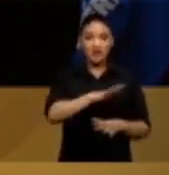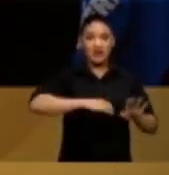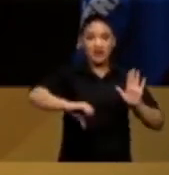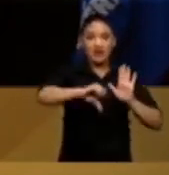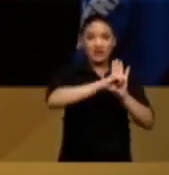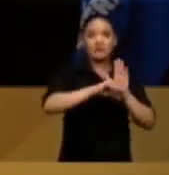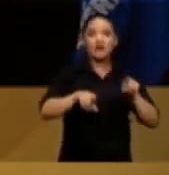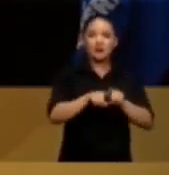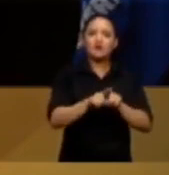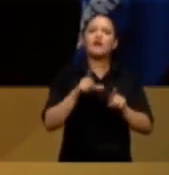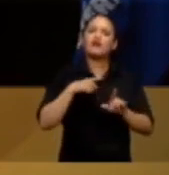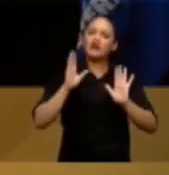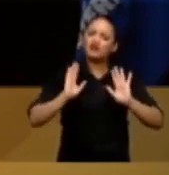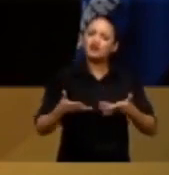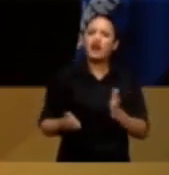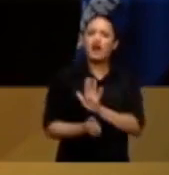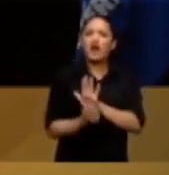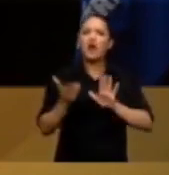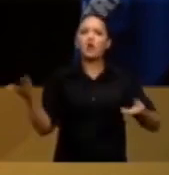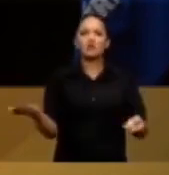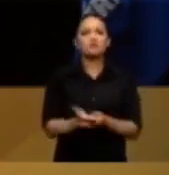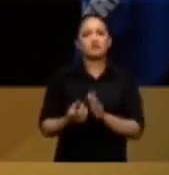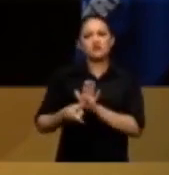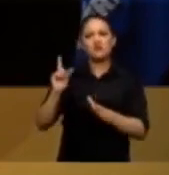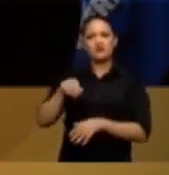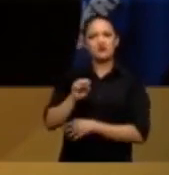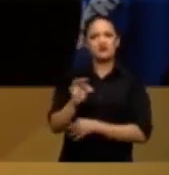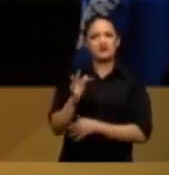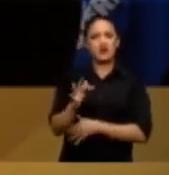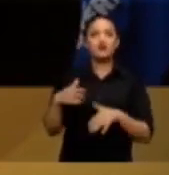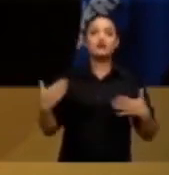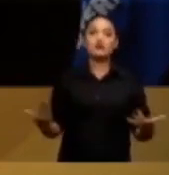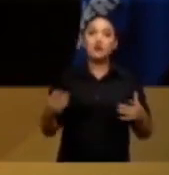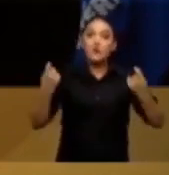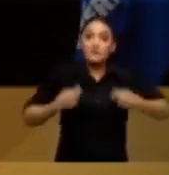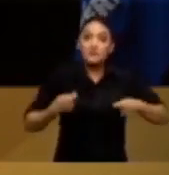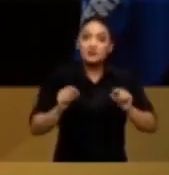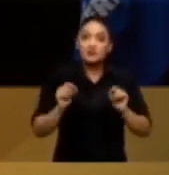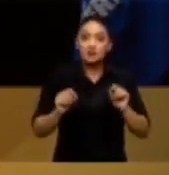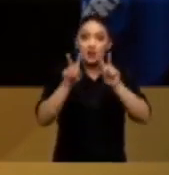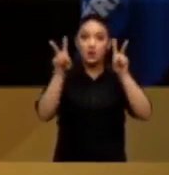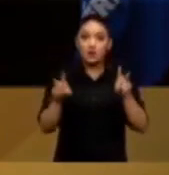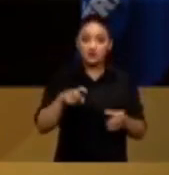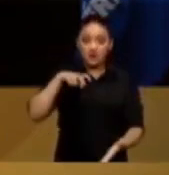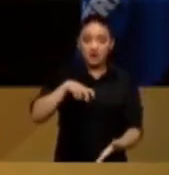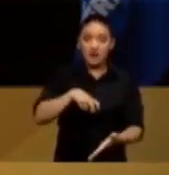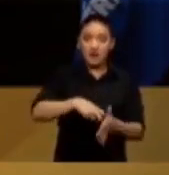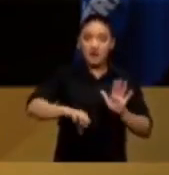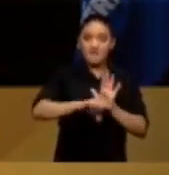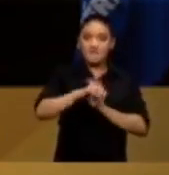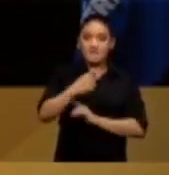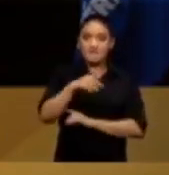consoante precedentes desta Suprema Corte. Para tanto, exige-se que a matéria penal versada também seja de índole